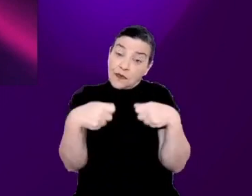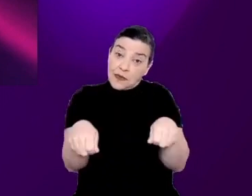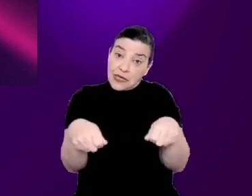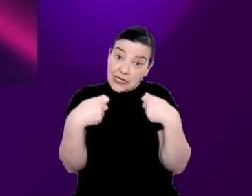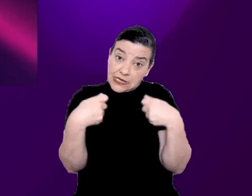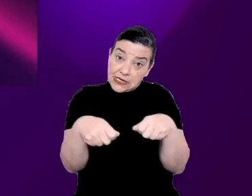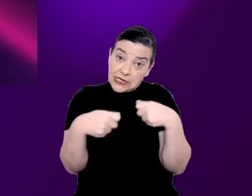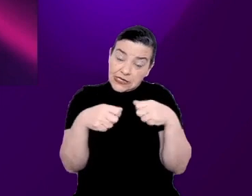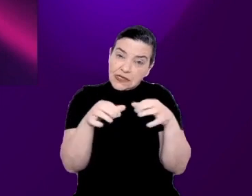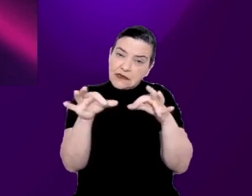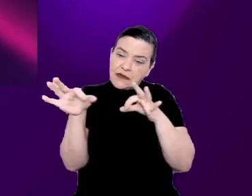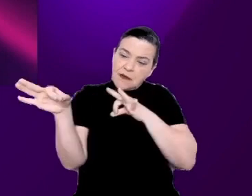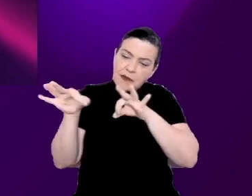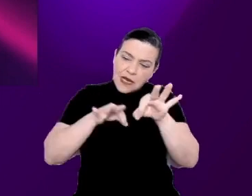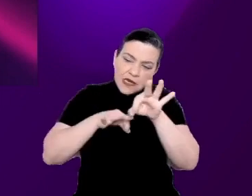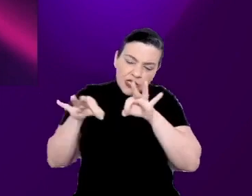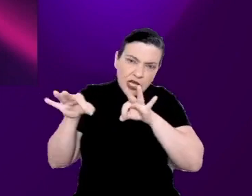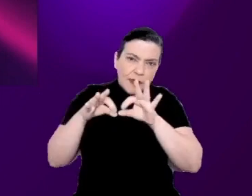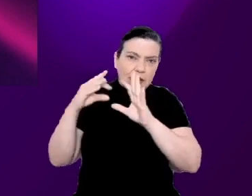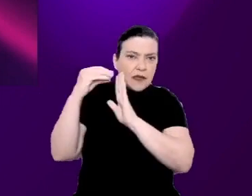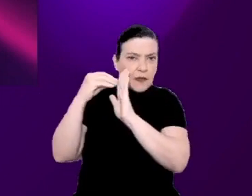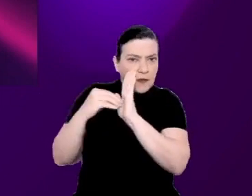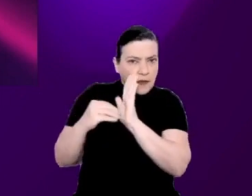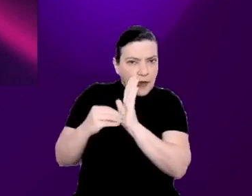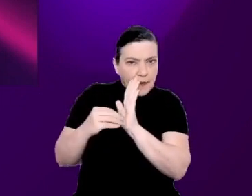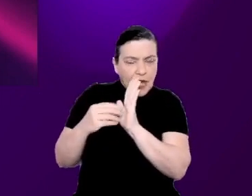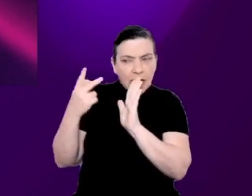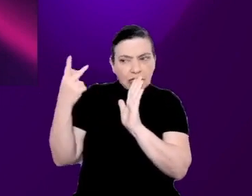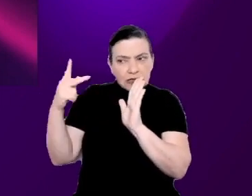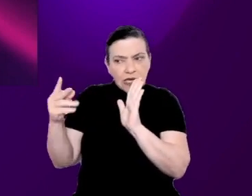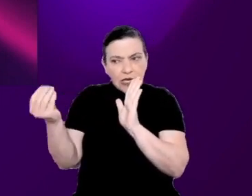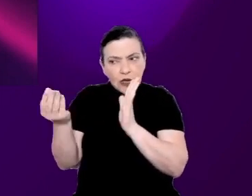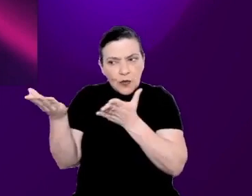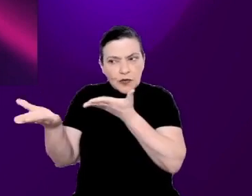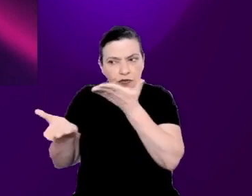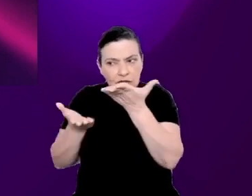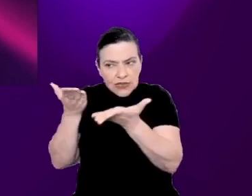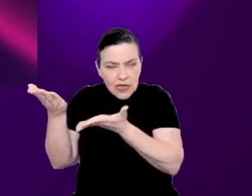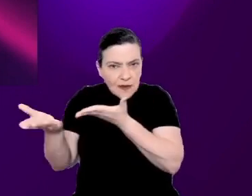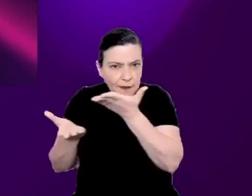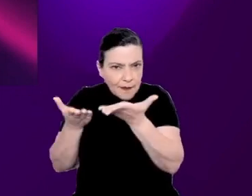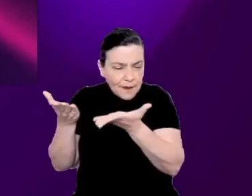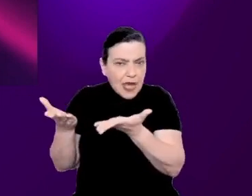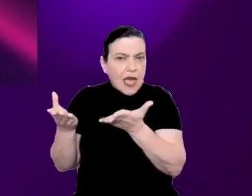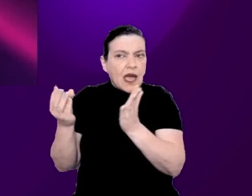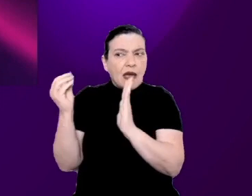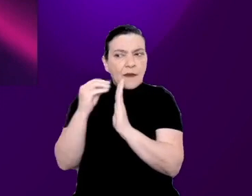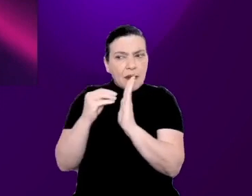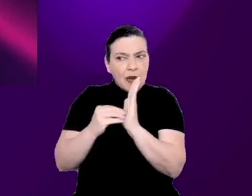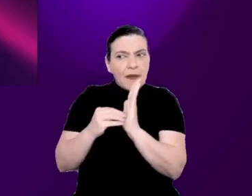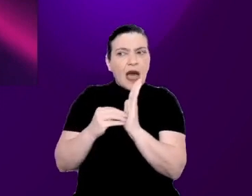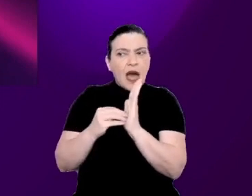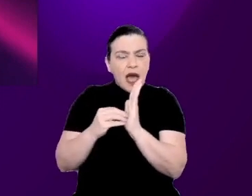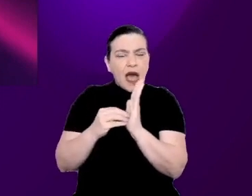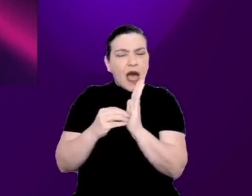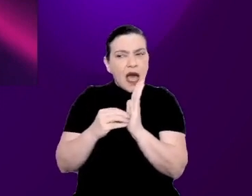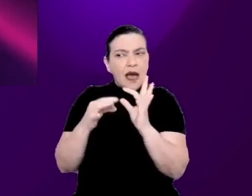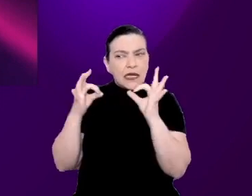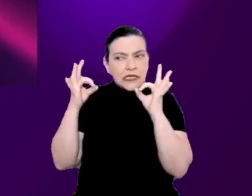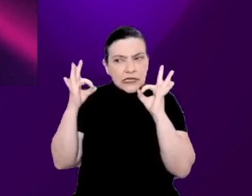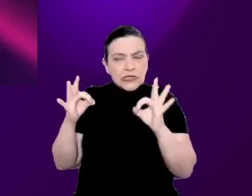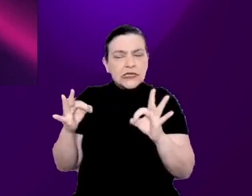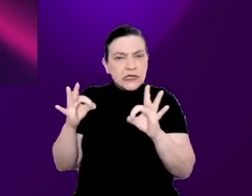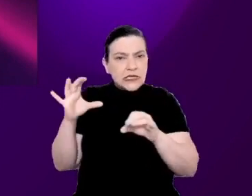do planejamento do paciente, né, para fazendo com que essa terapia seja segura e alcance